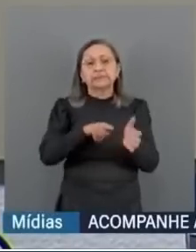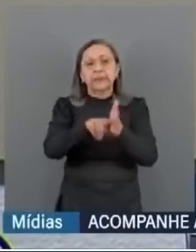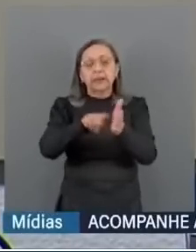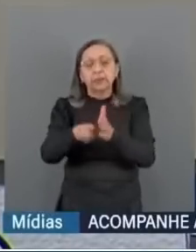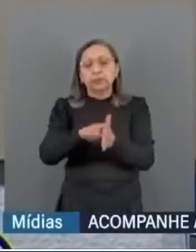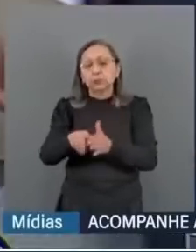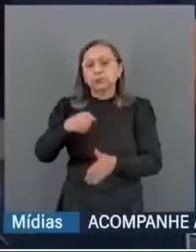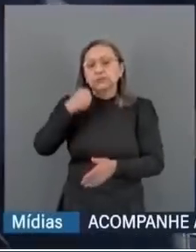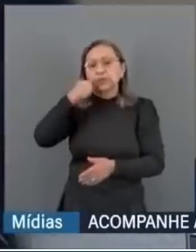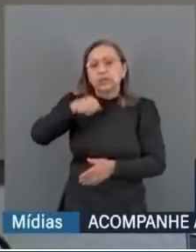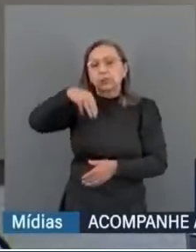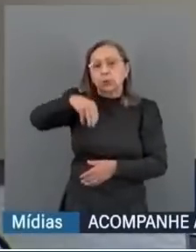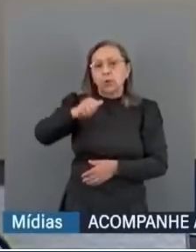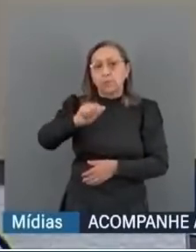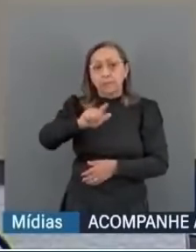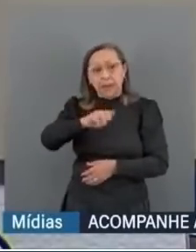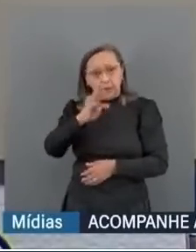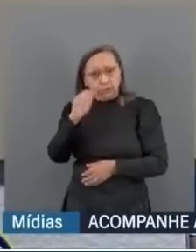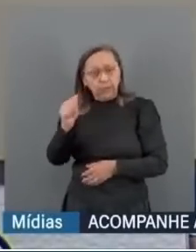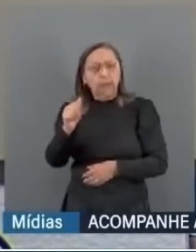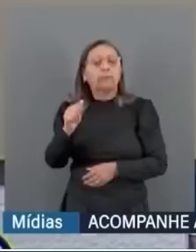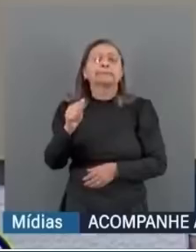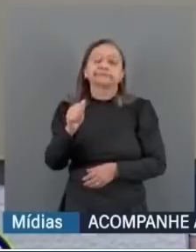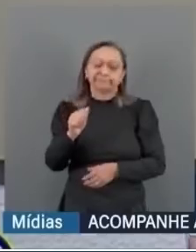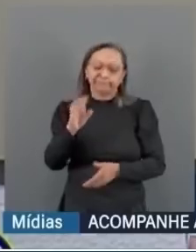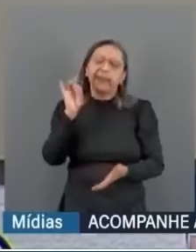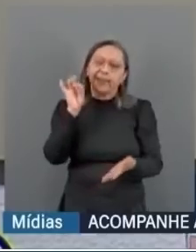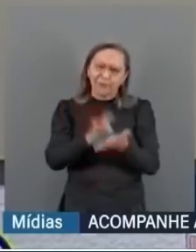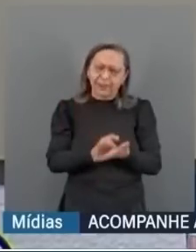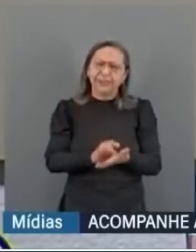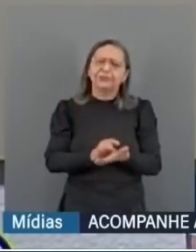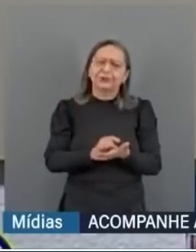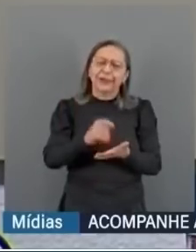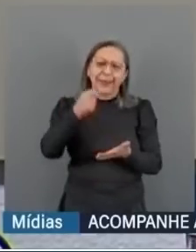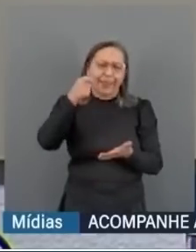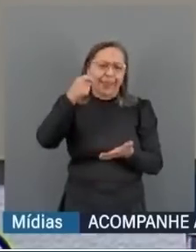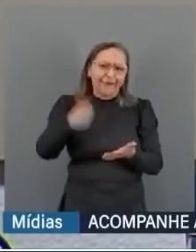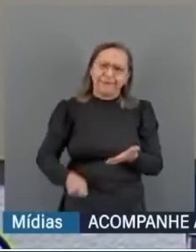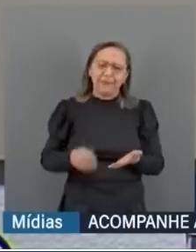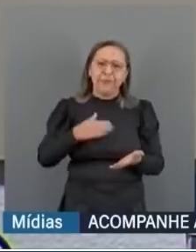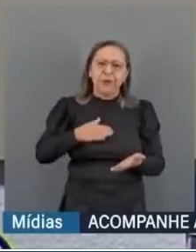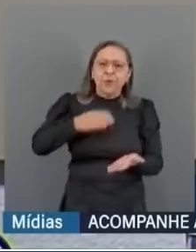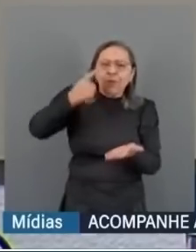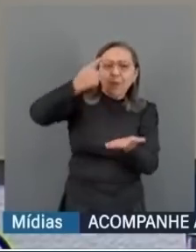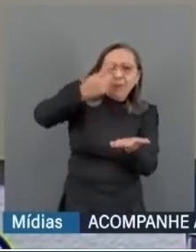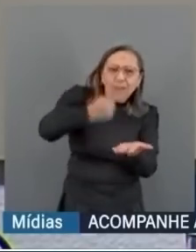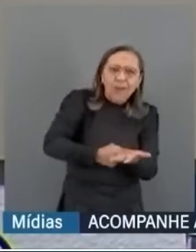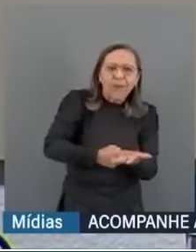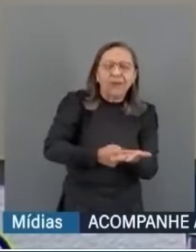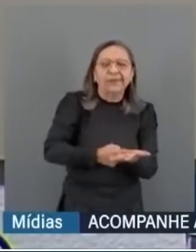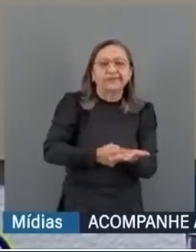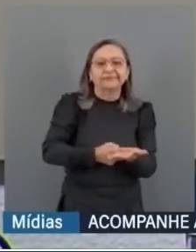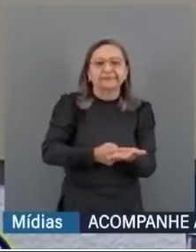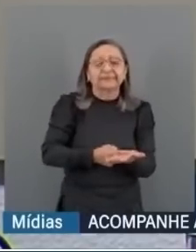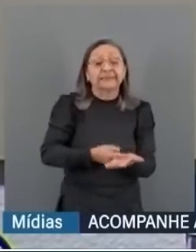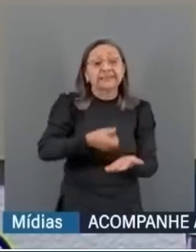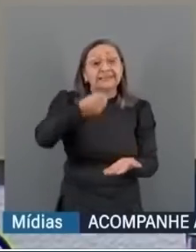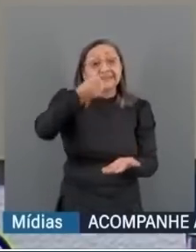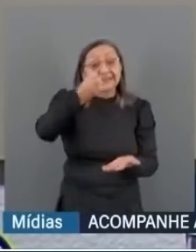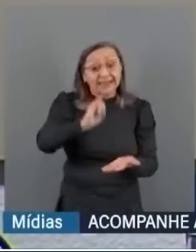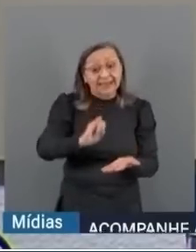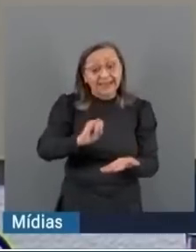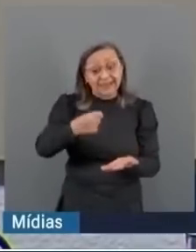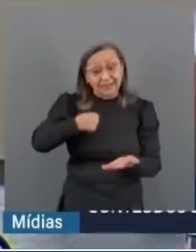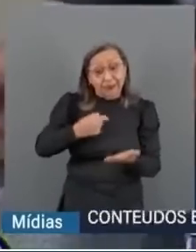se você prende alguém, esse alguém é classificado como usuário. Hoje, o que acontece no Brasil? A pessoa, efeito imediato, ela perde